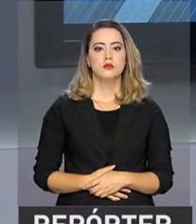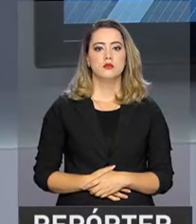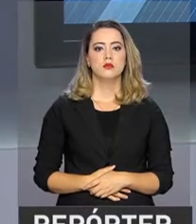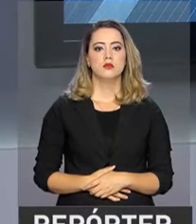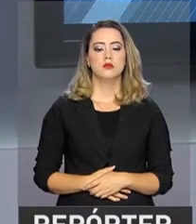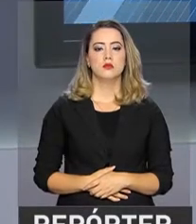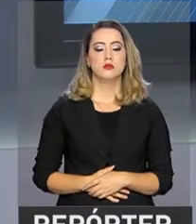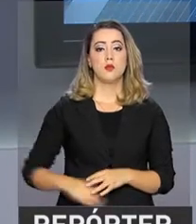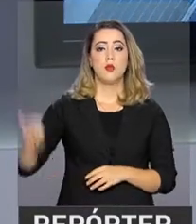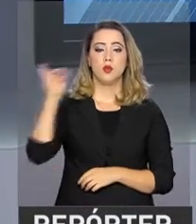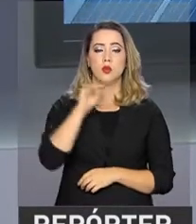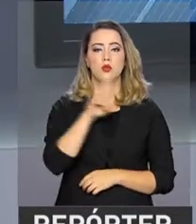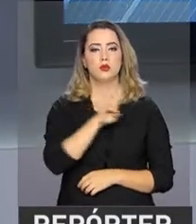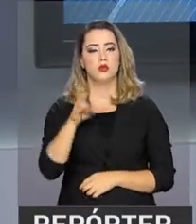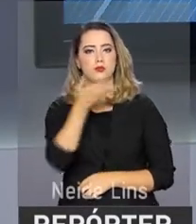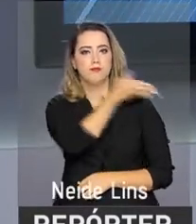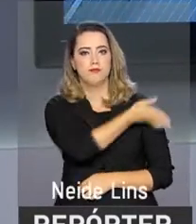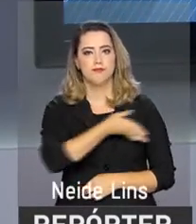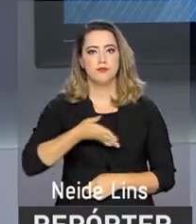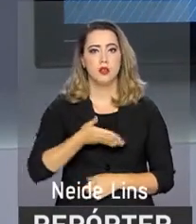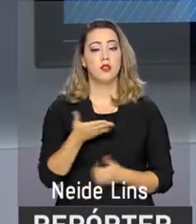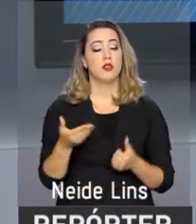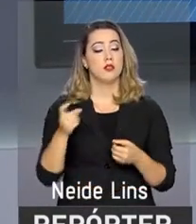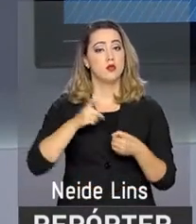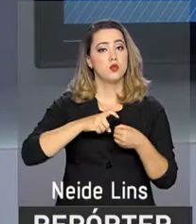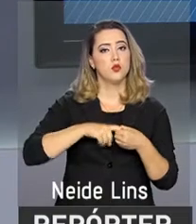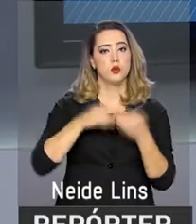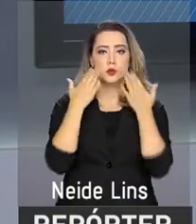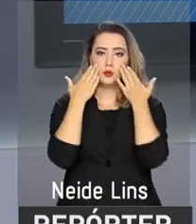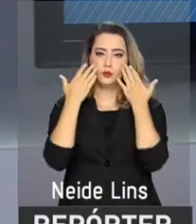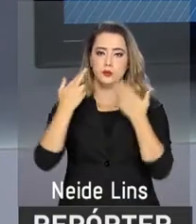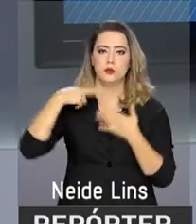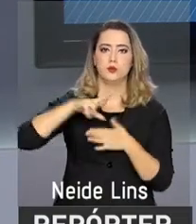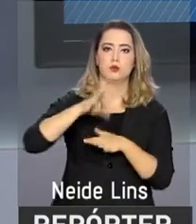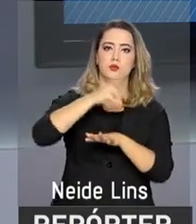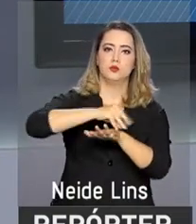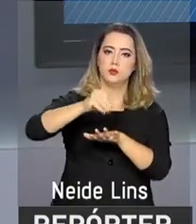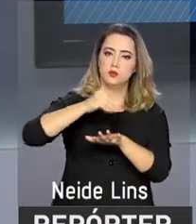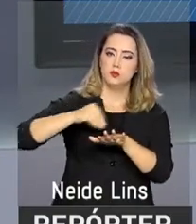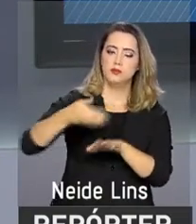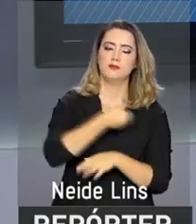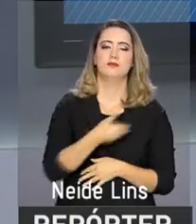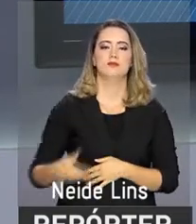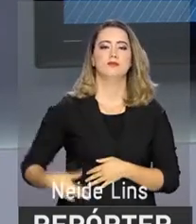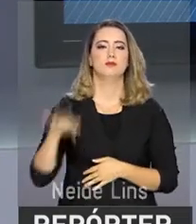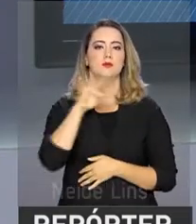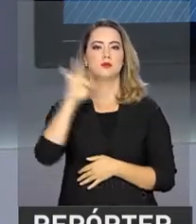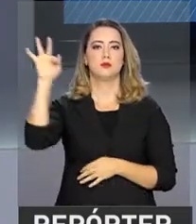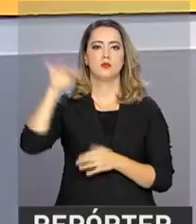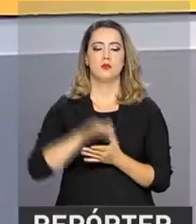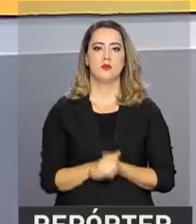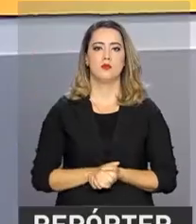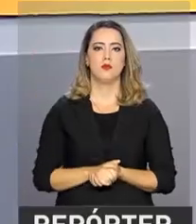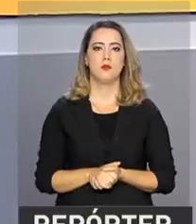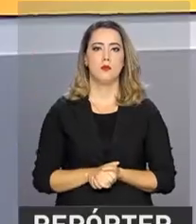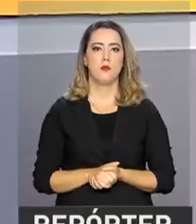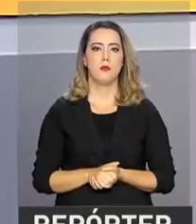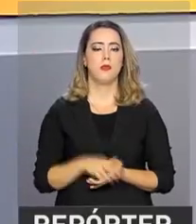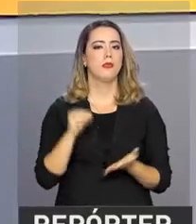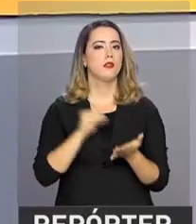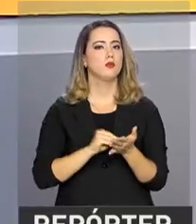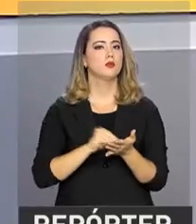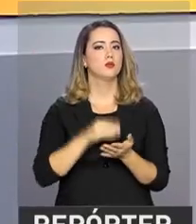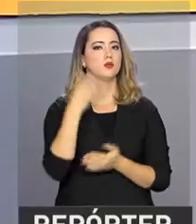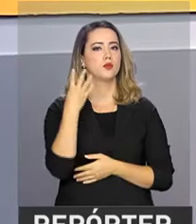olá eu sou o roberto camargo estamos de volta com repórter nbr e as notícias do governo federal faltam apenas